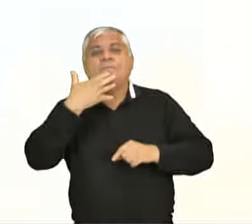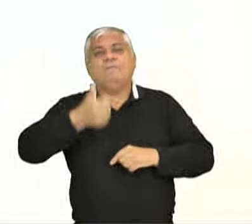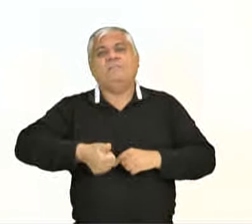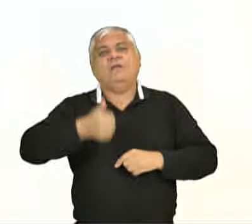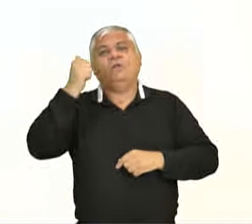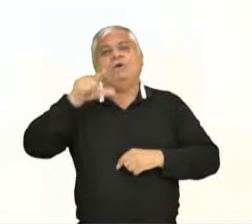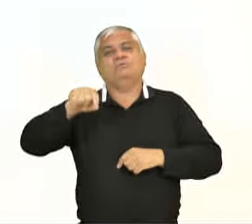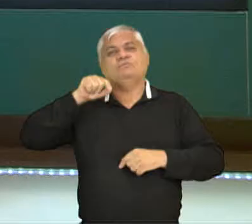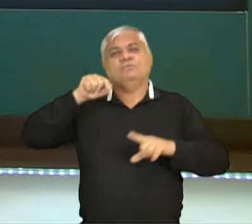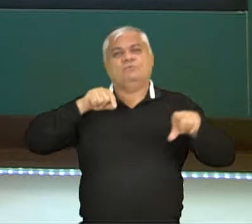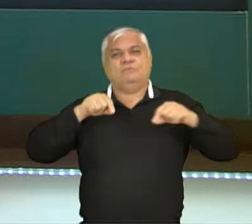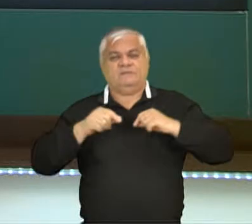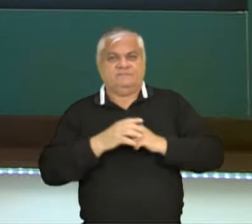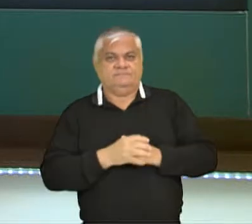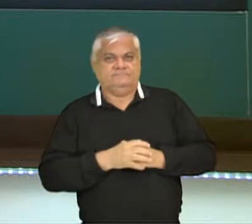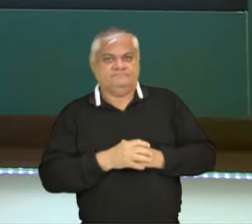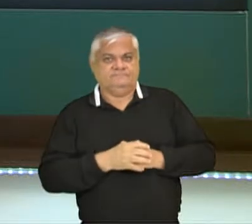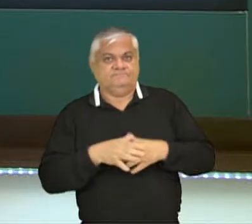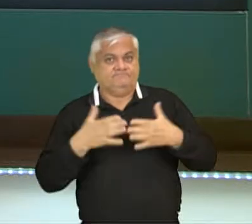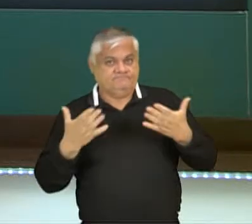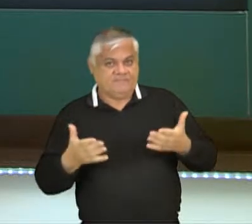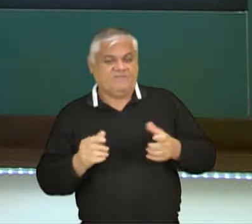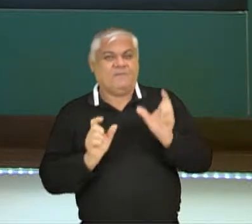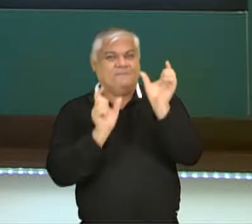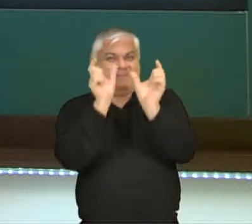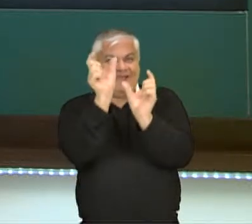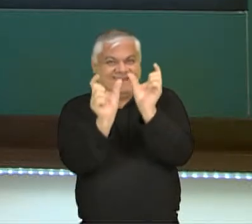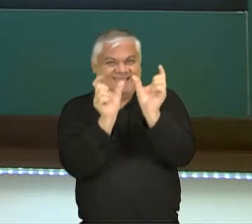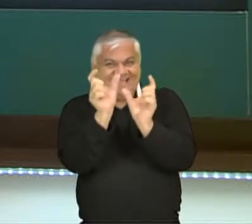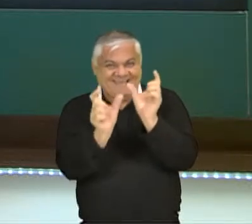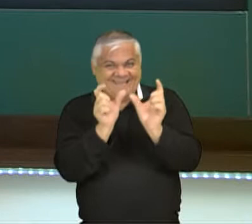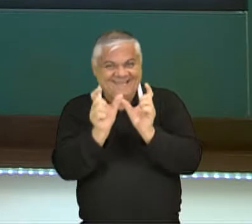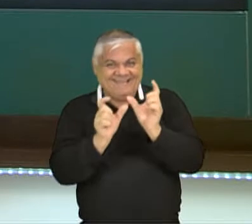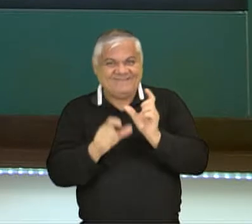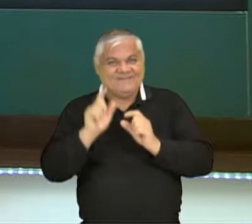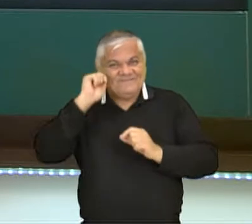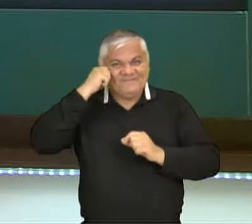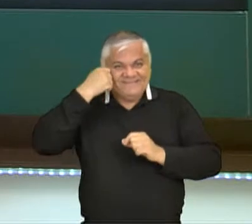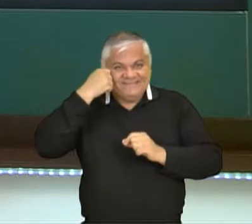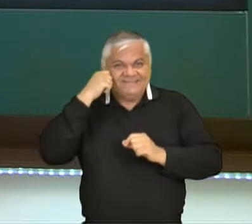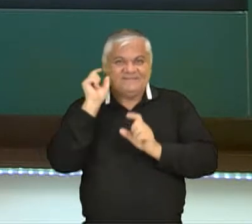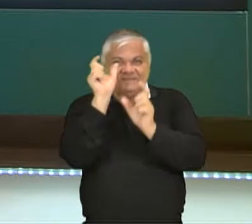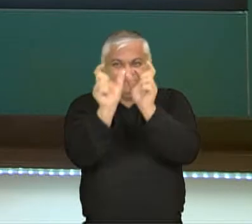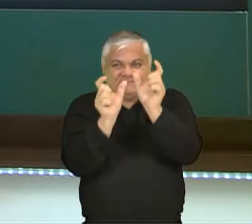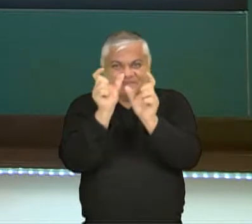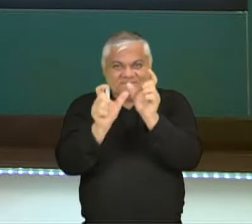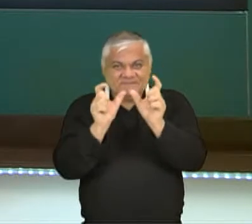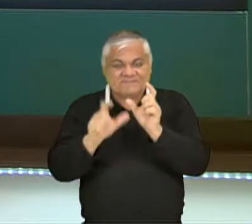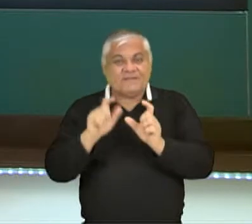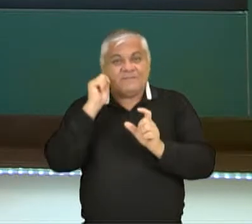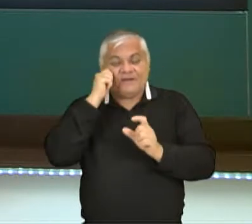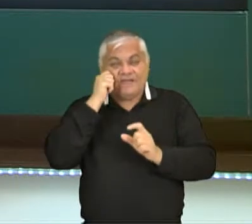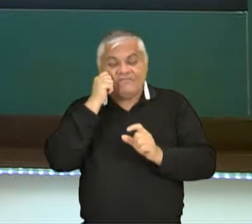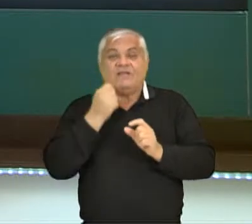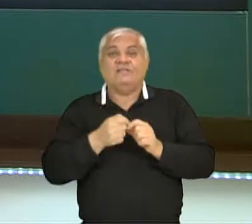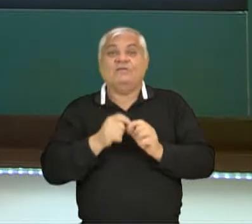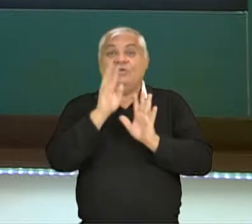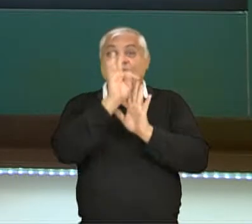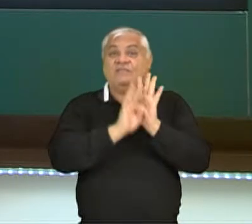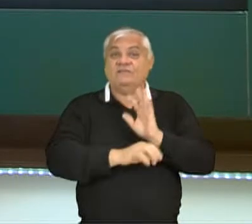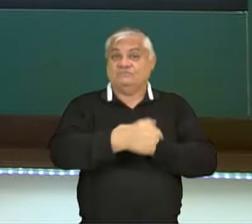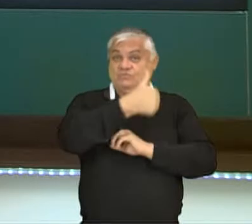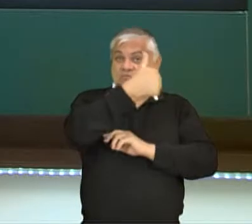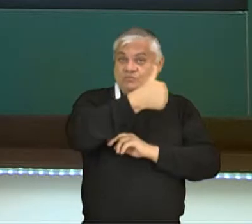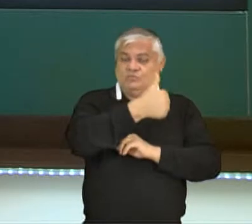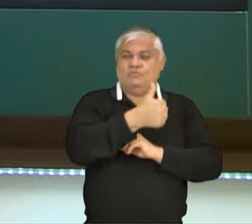qual escolher. Então percebam que algumas palavras aqui estão em negrito, No texto anterior, a gente tinha a